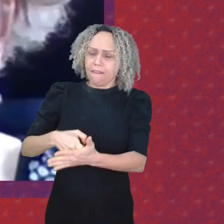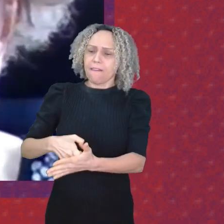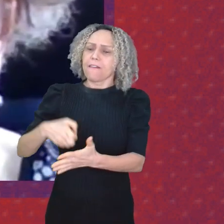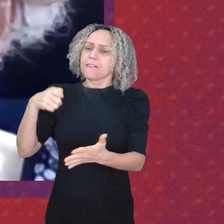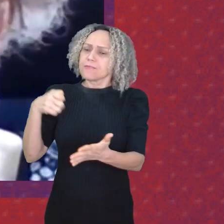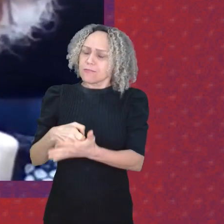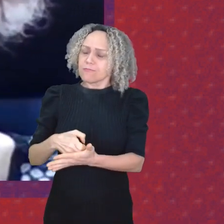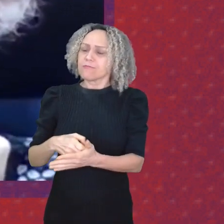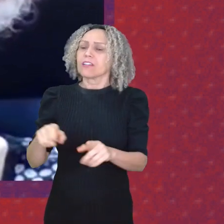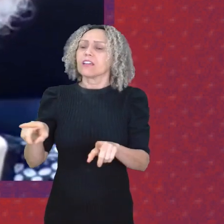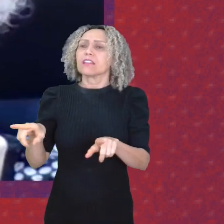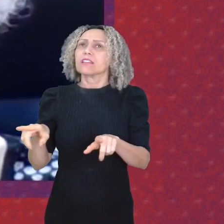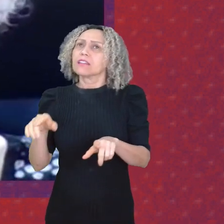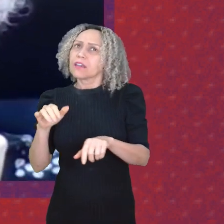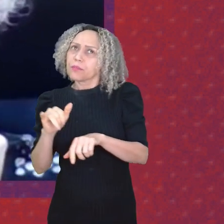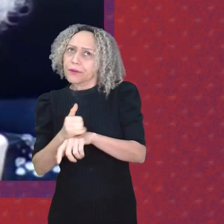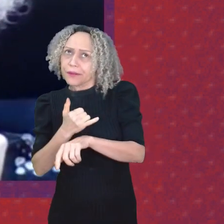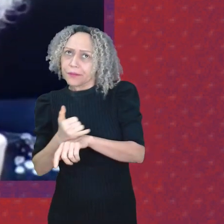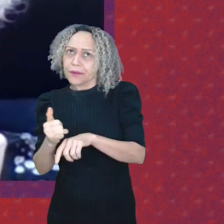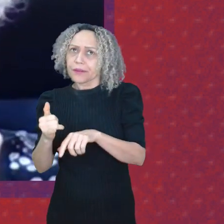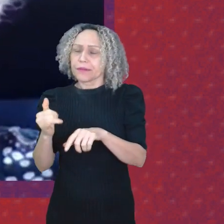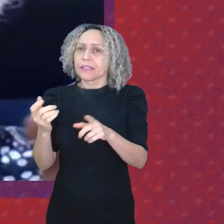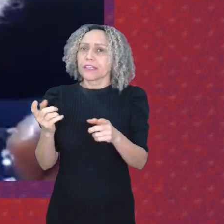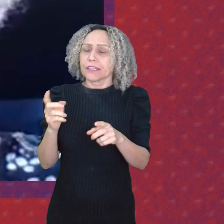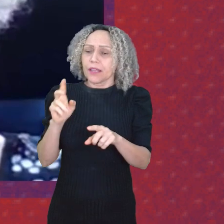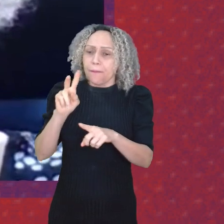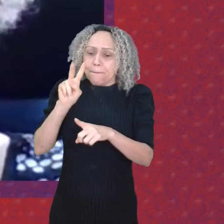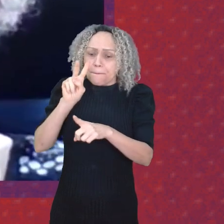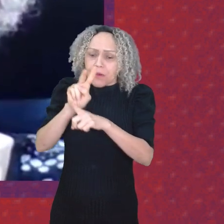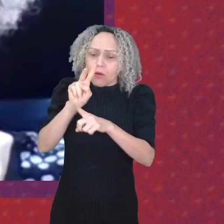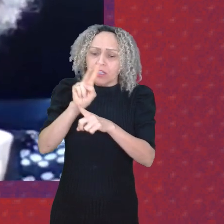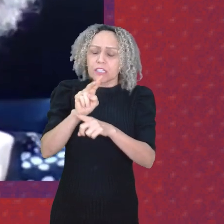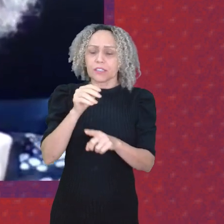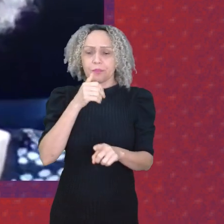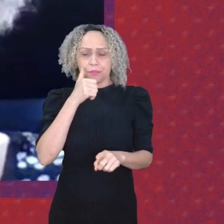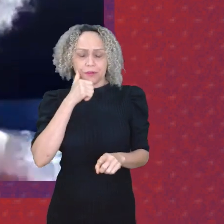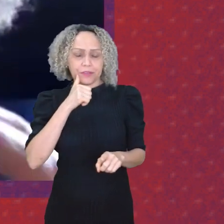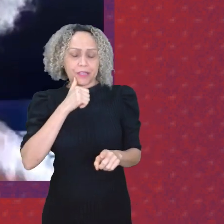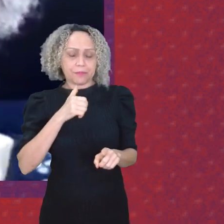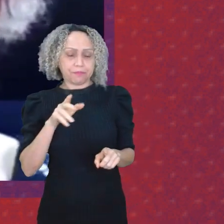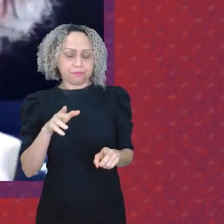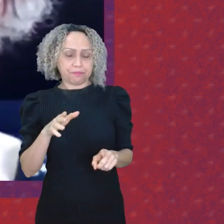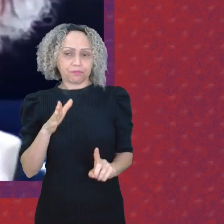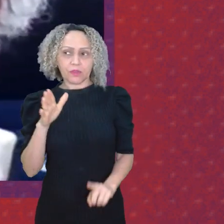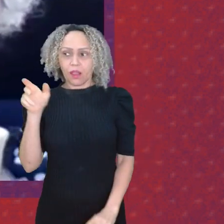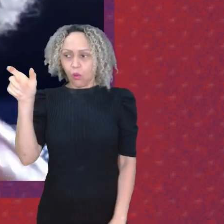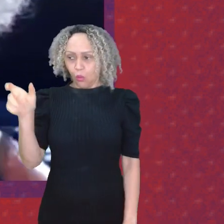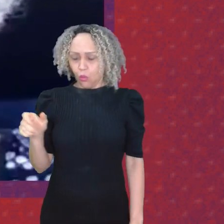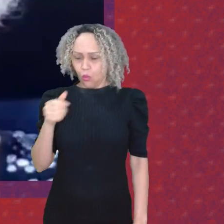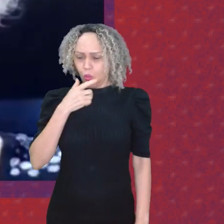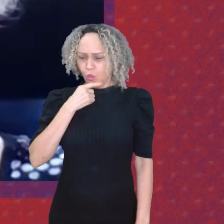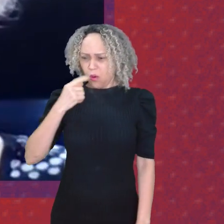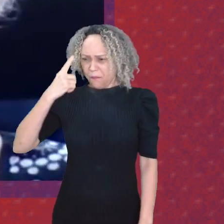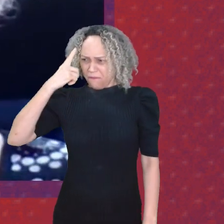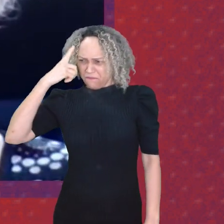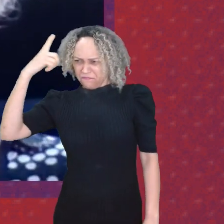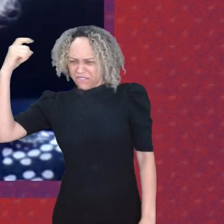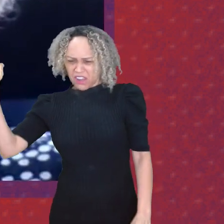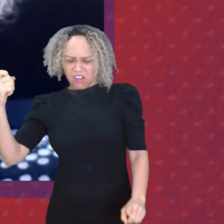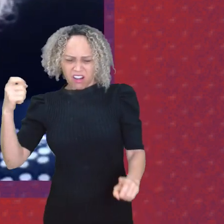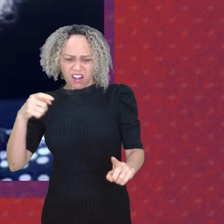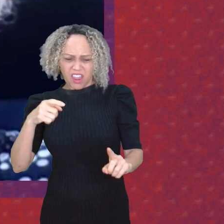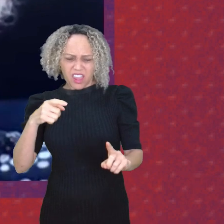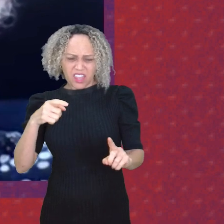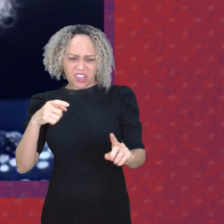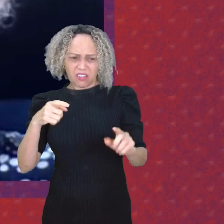medidas protetivas, que determina que o agressor se afaste